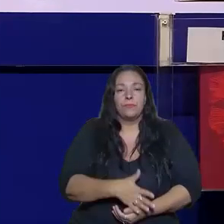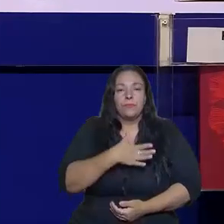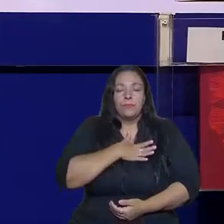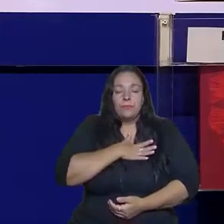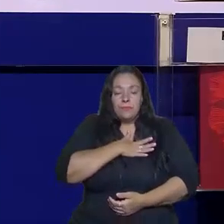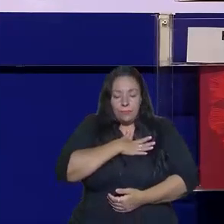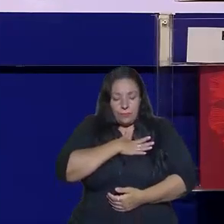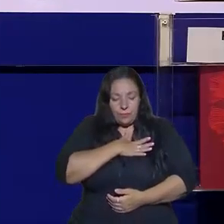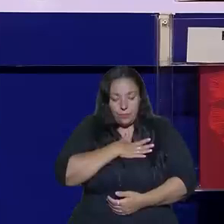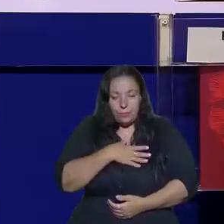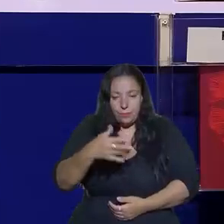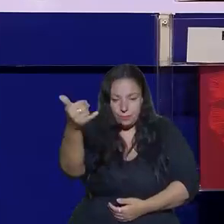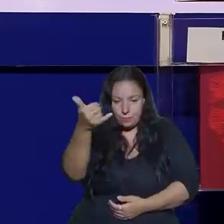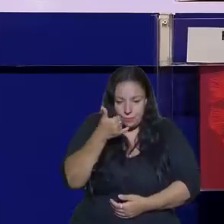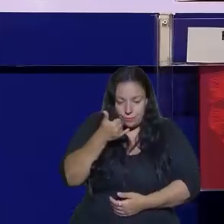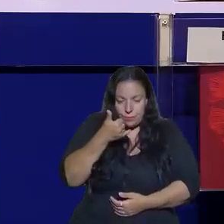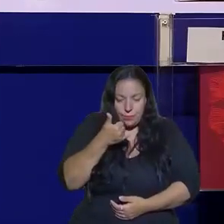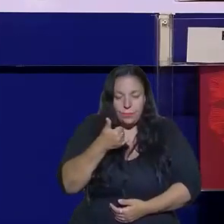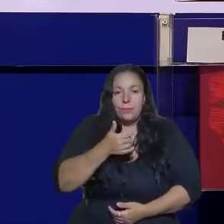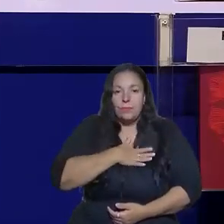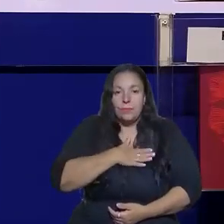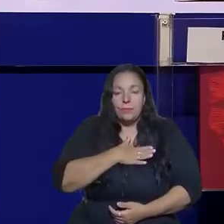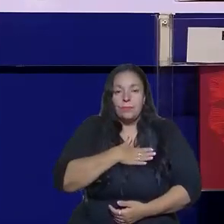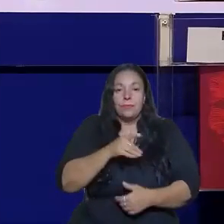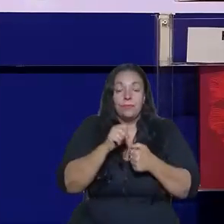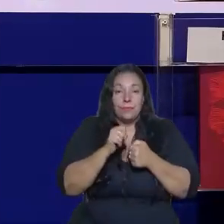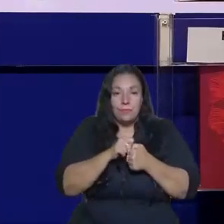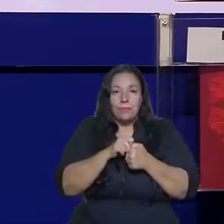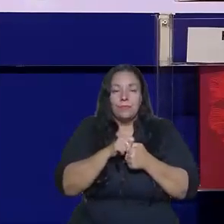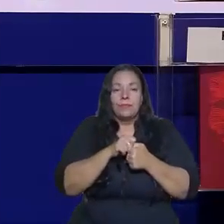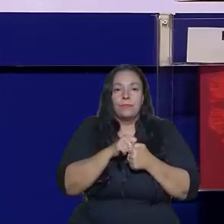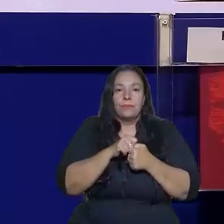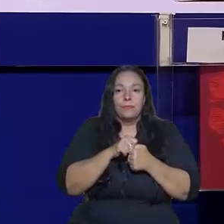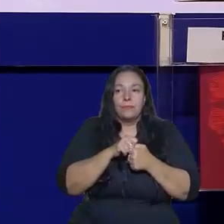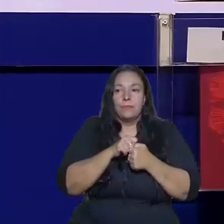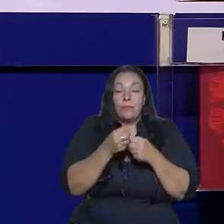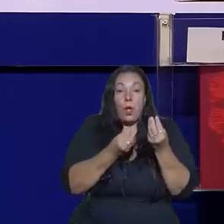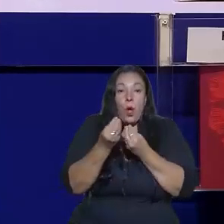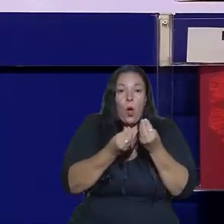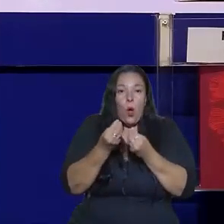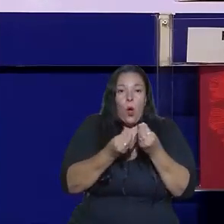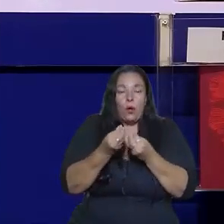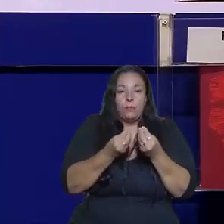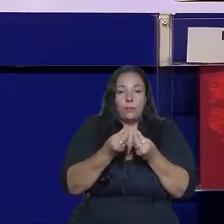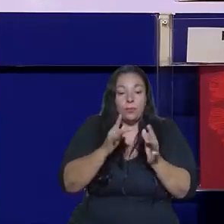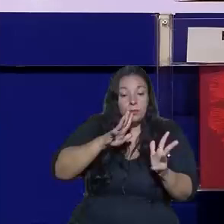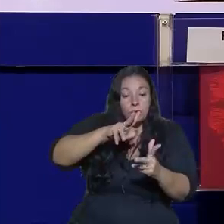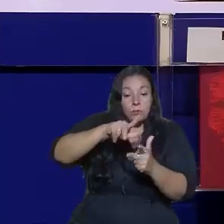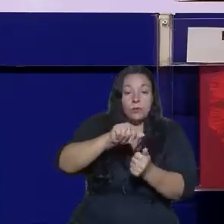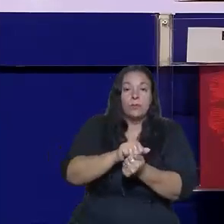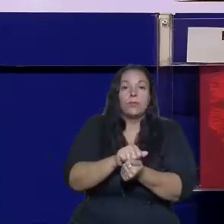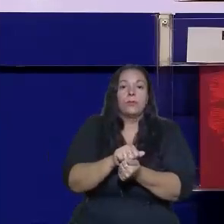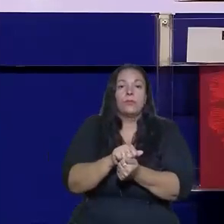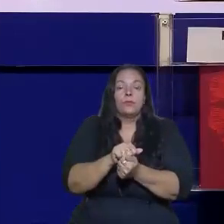me informa, me modela, define a maneira como eu me posiciono no mundo